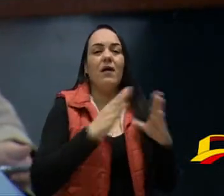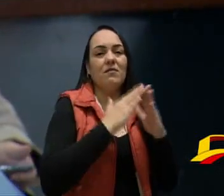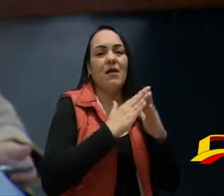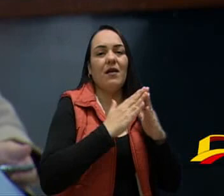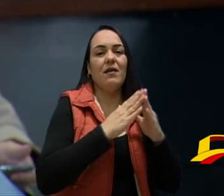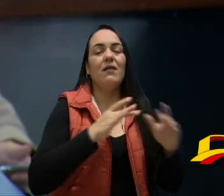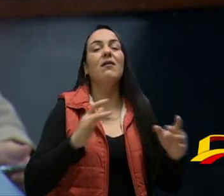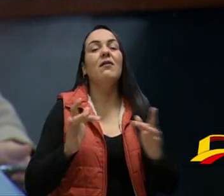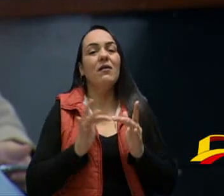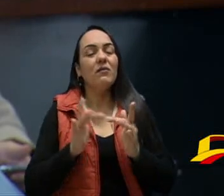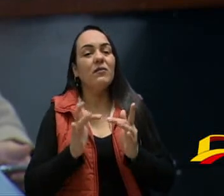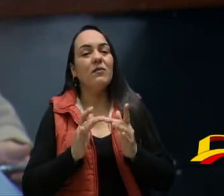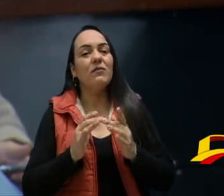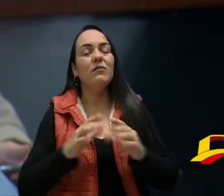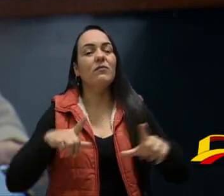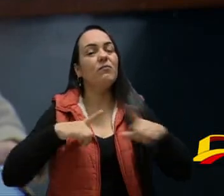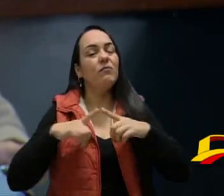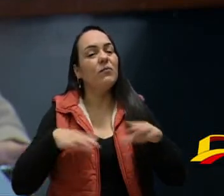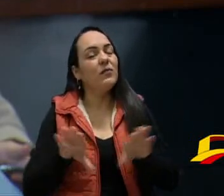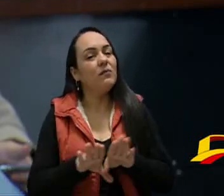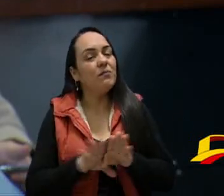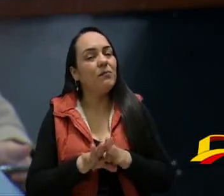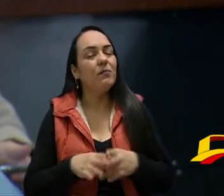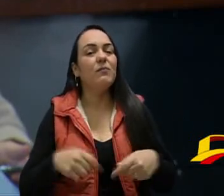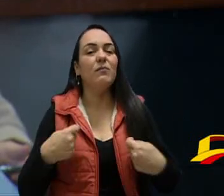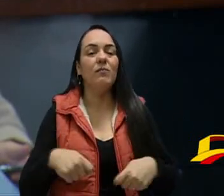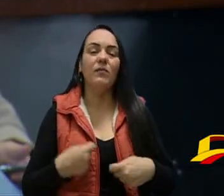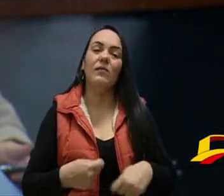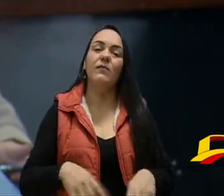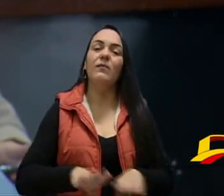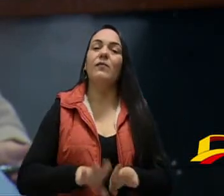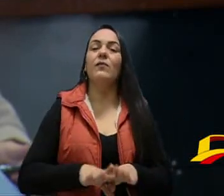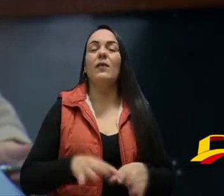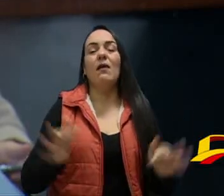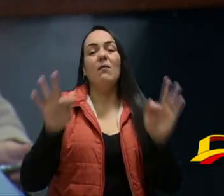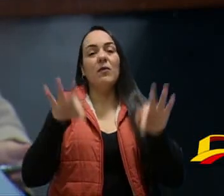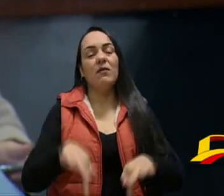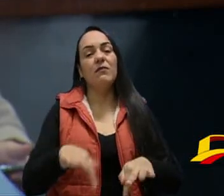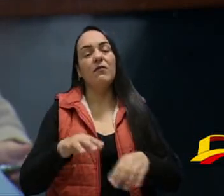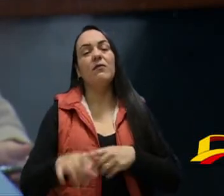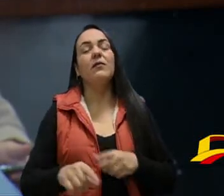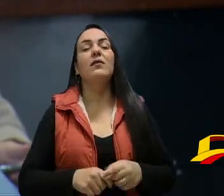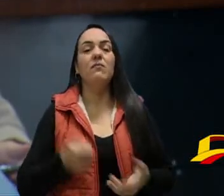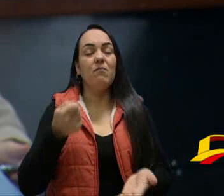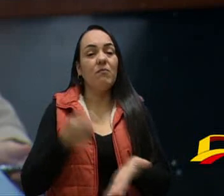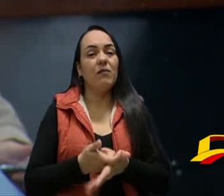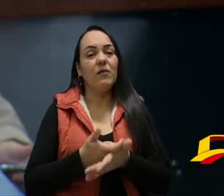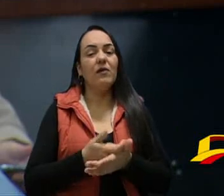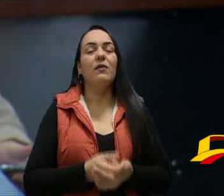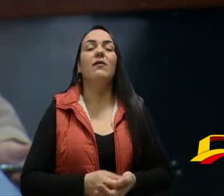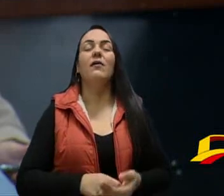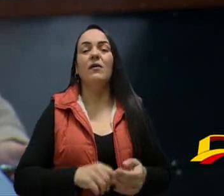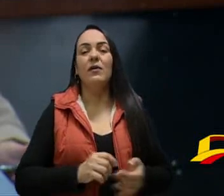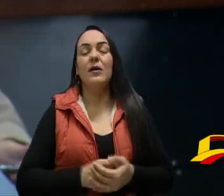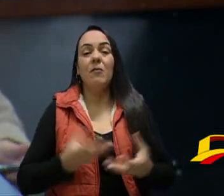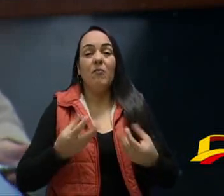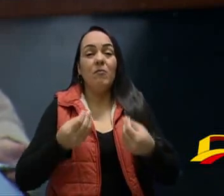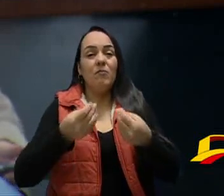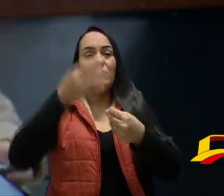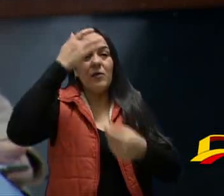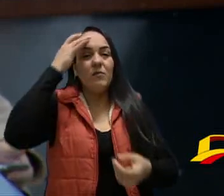seriam testados lembrando que a gente tá faltar para já finalizar o processo de compra de aumento de